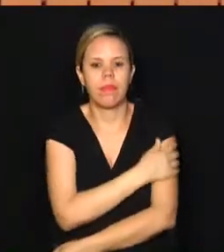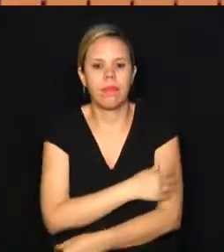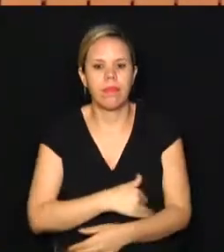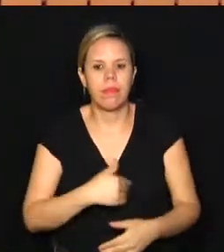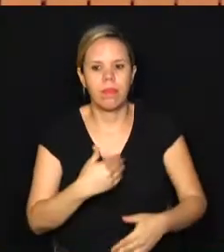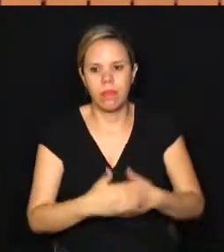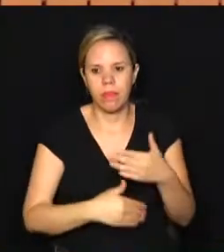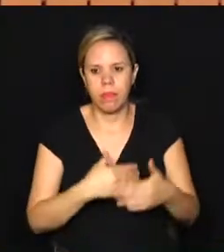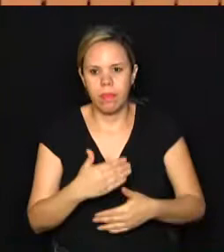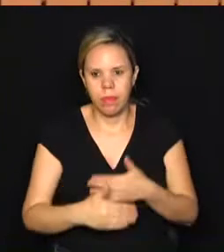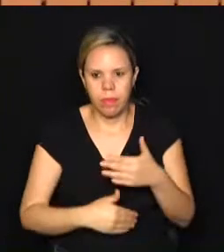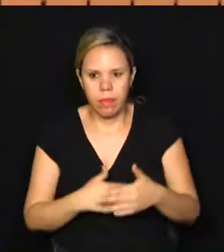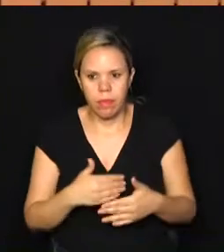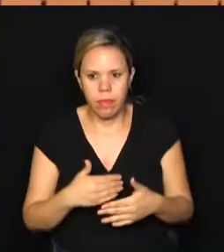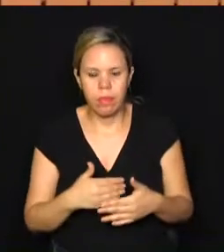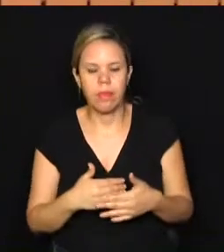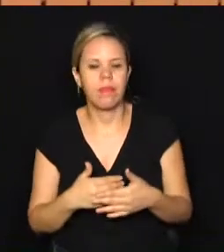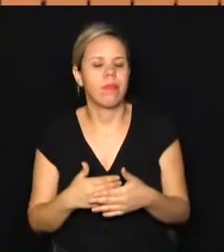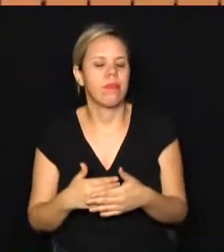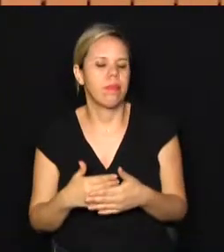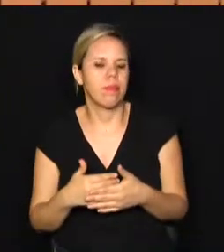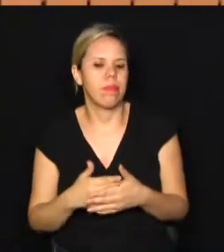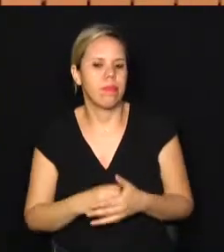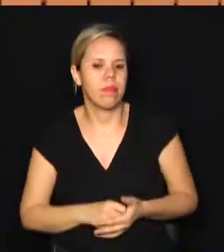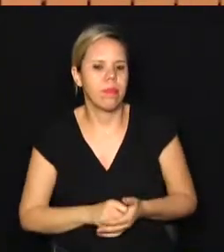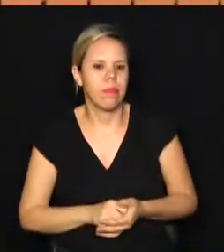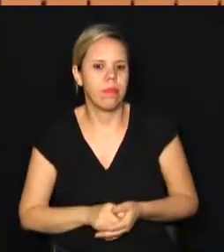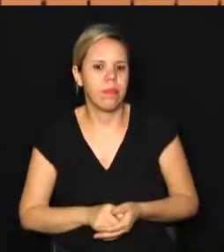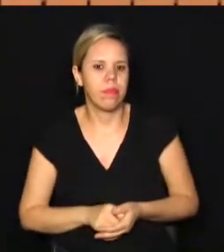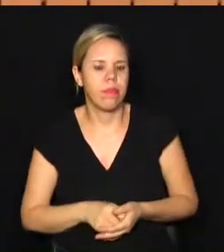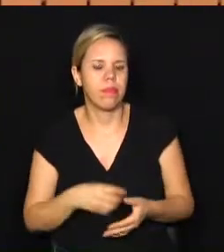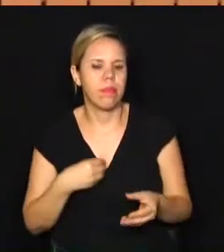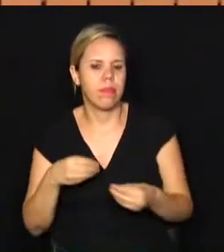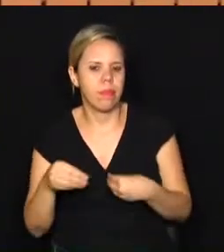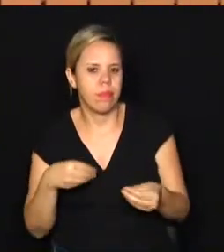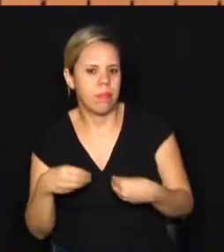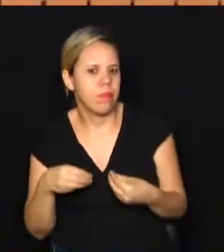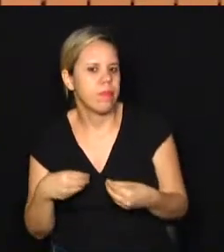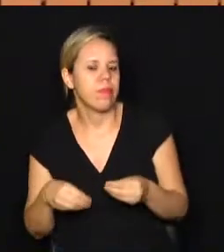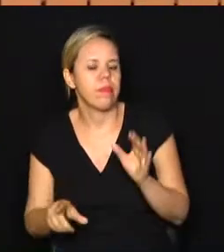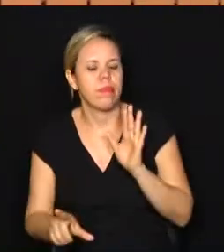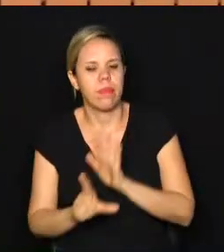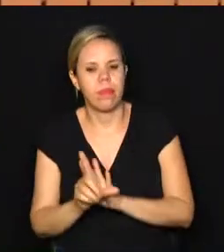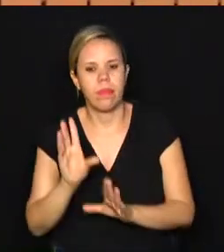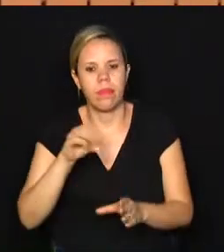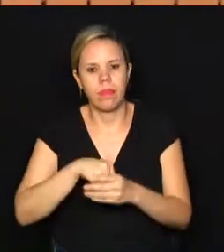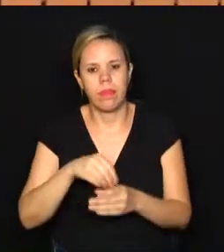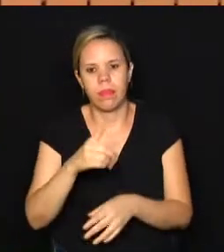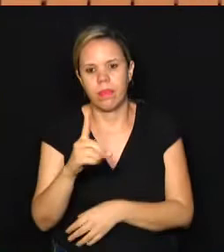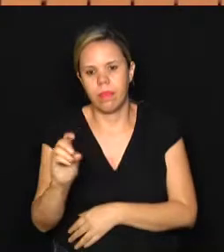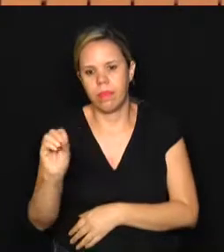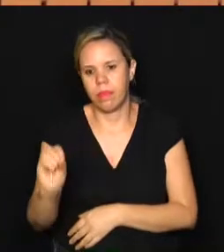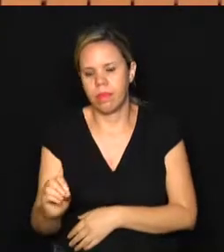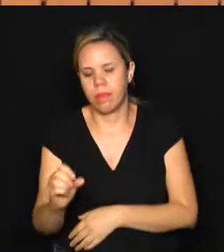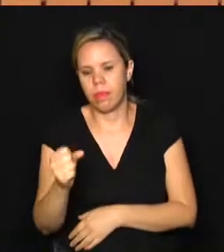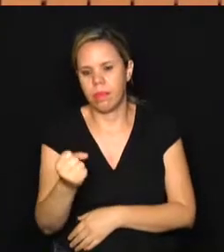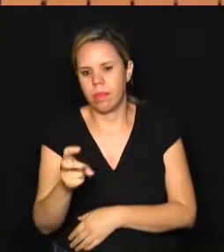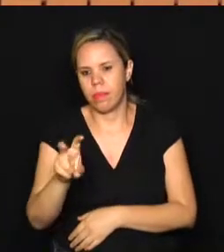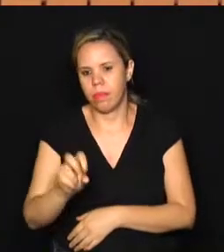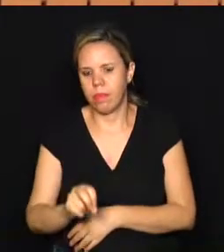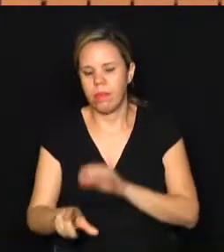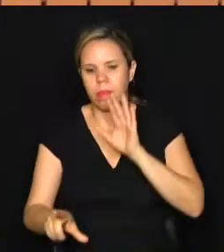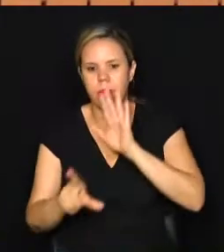progressivamente um processo de flexibilização da lei 10.850, que é a lei da APA, uma